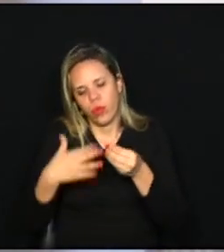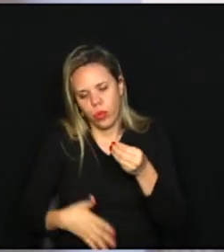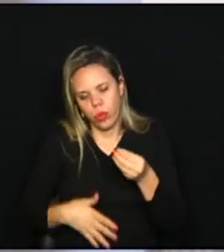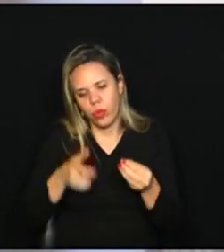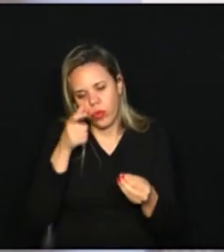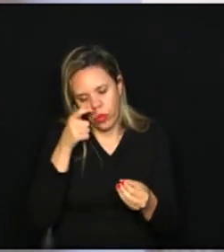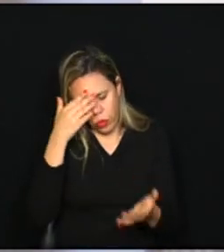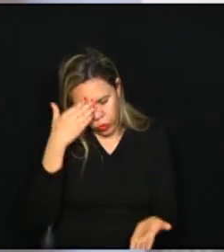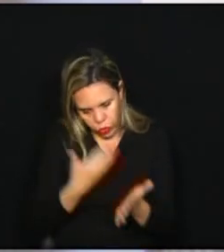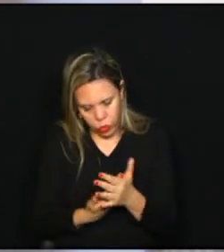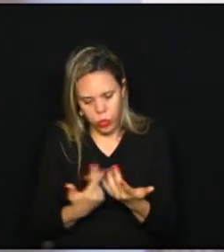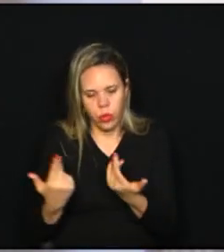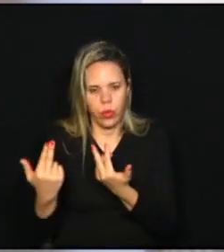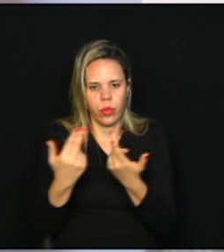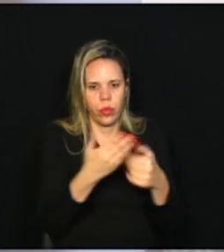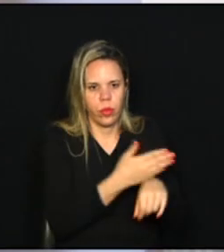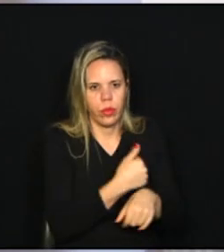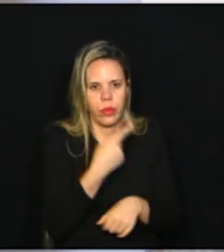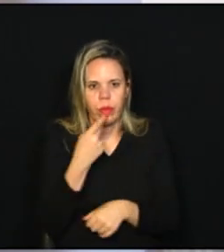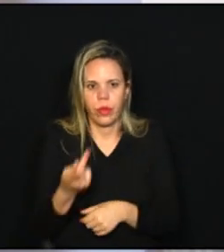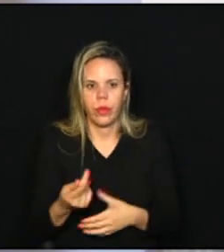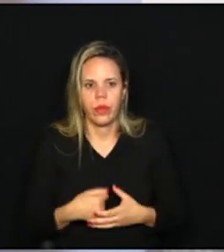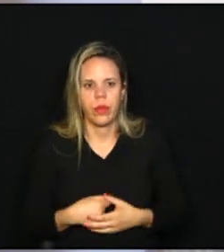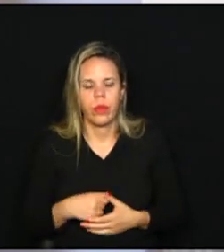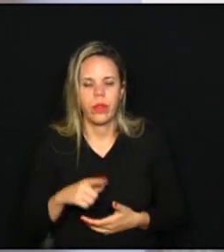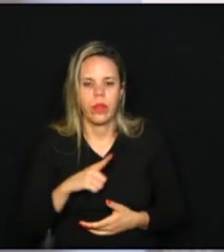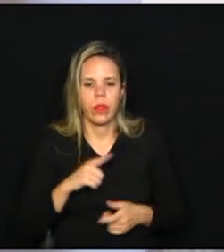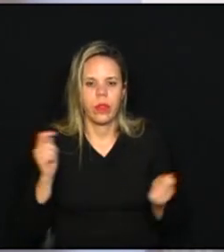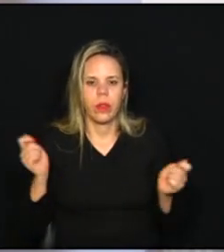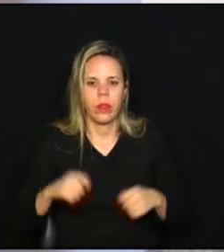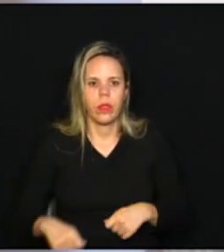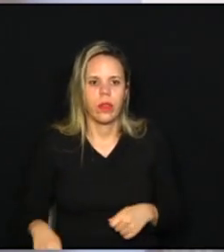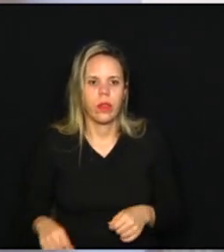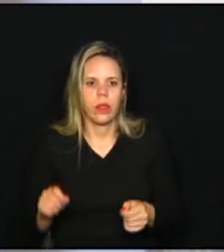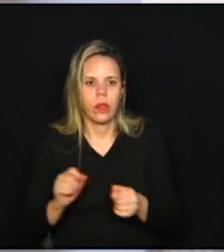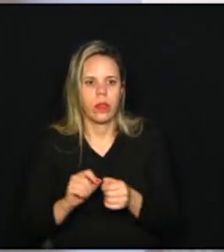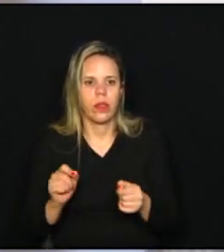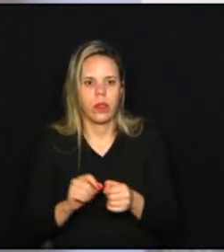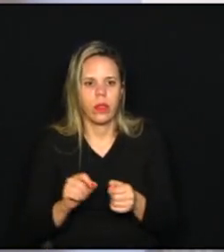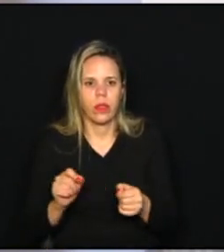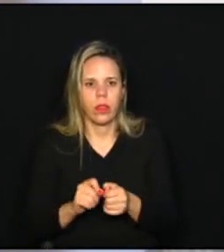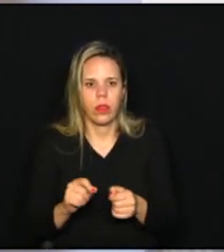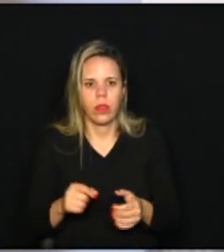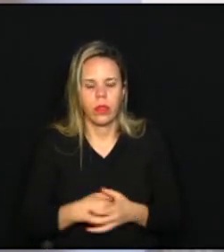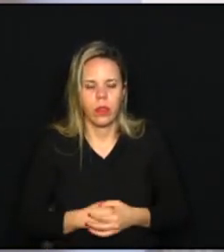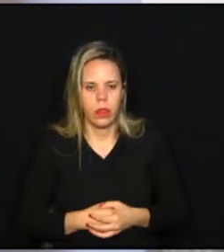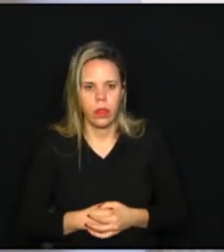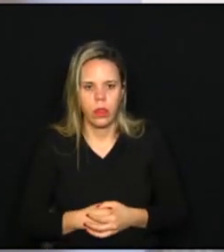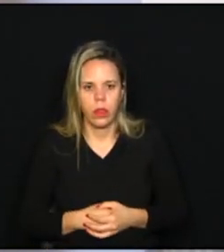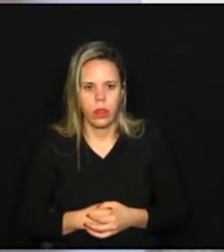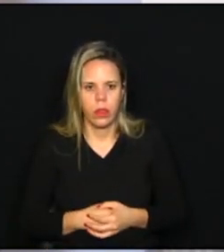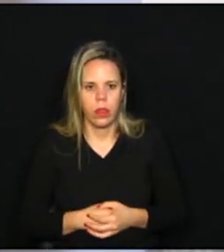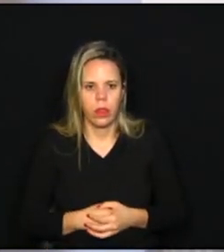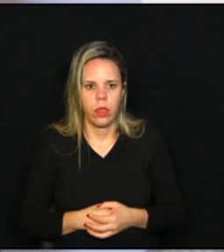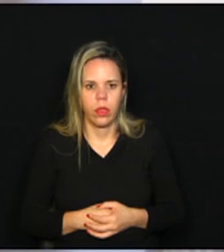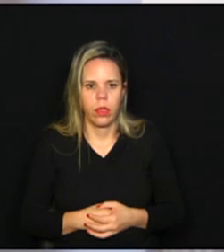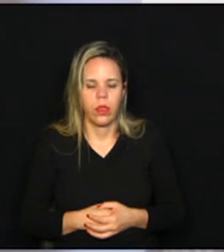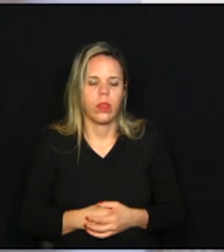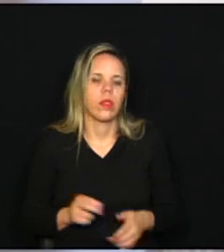que, de fato, como me foi antecedido aqui, a gente tem a possibilidade de fazer algo que seja uma